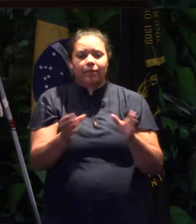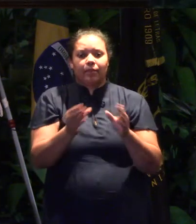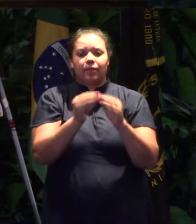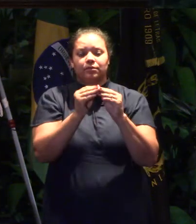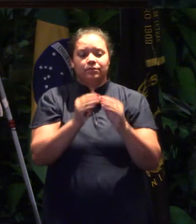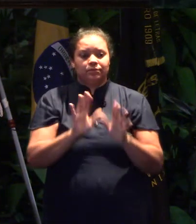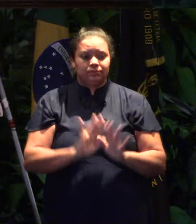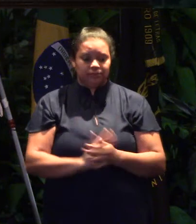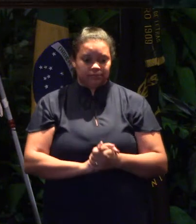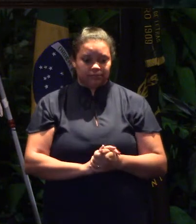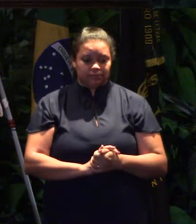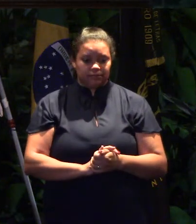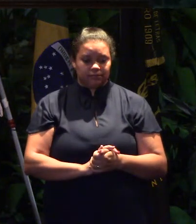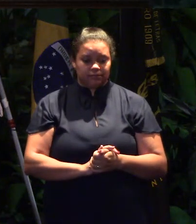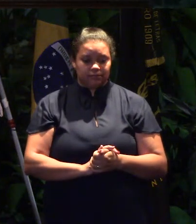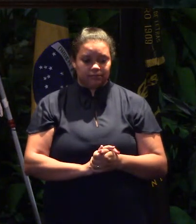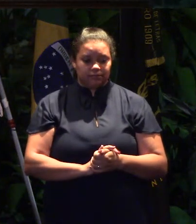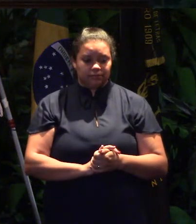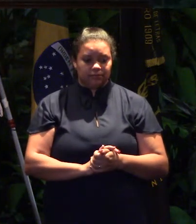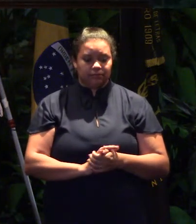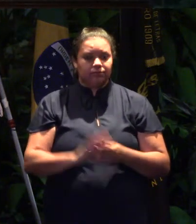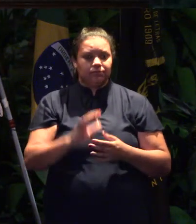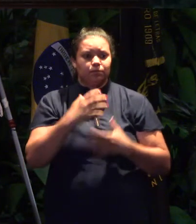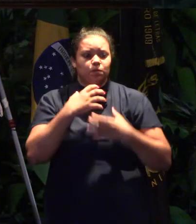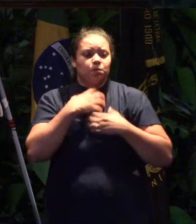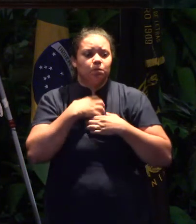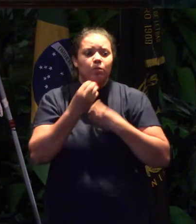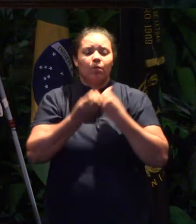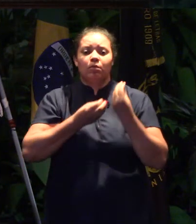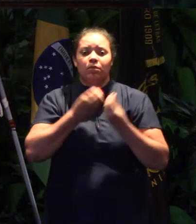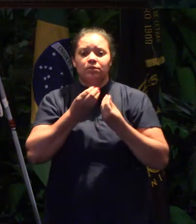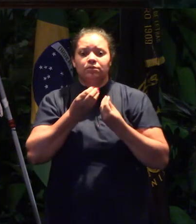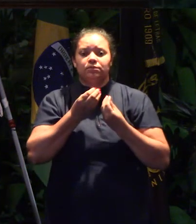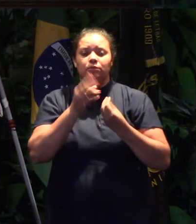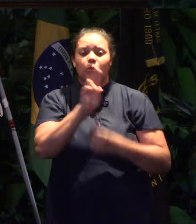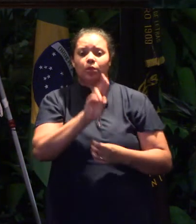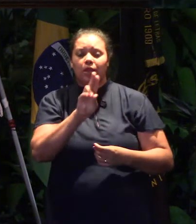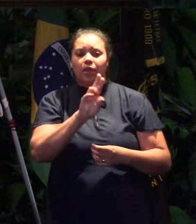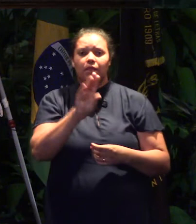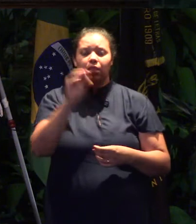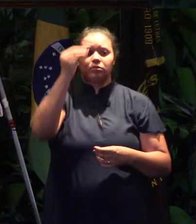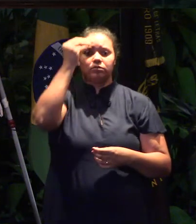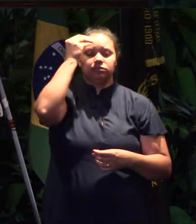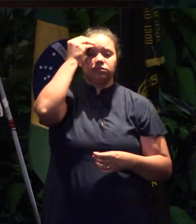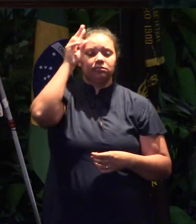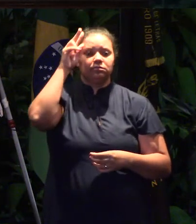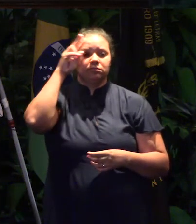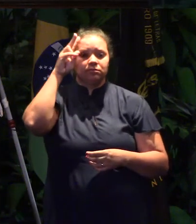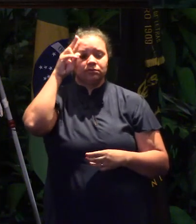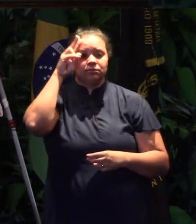sentido que eles falam em relação à memória. À memória, esse uso da memória, usar desse